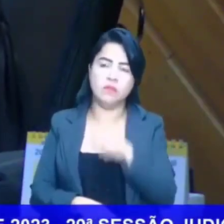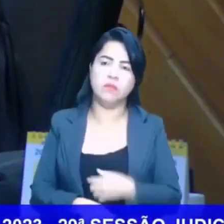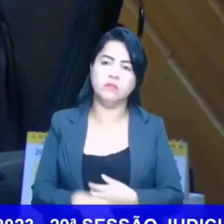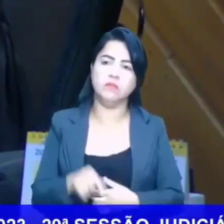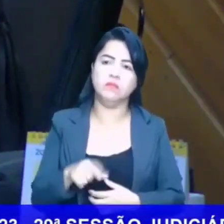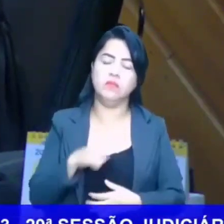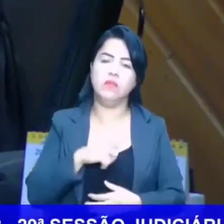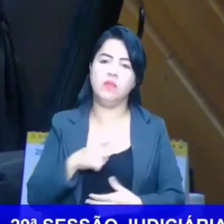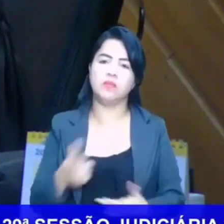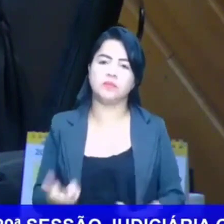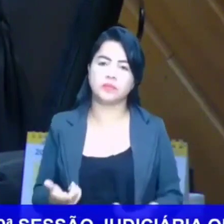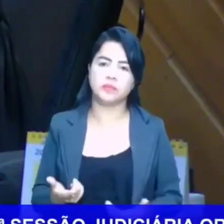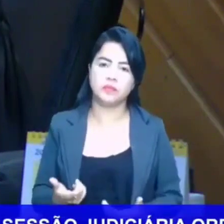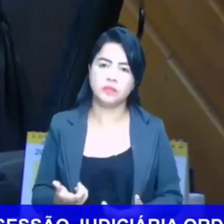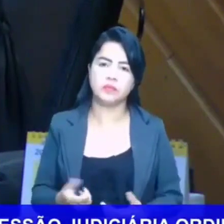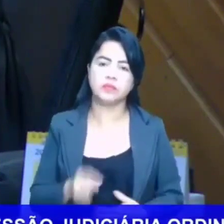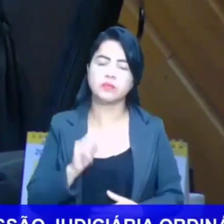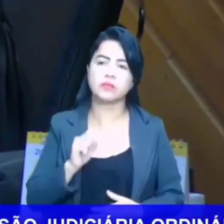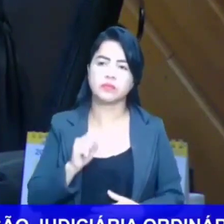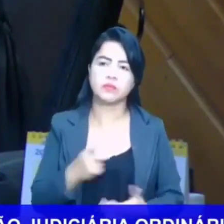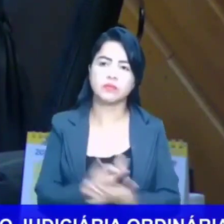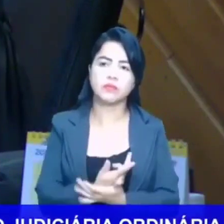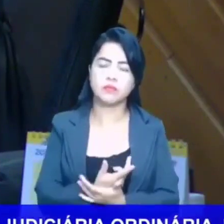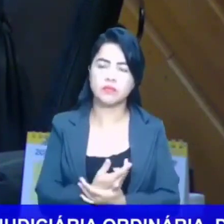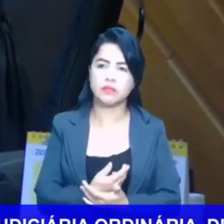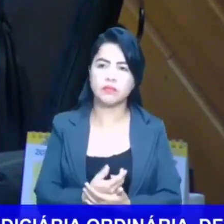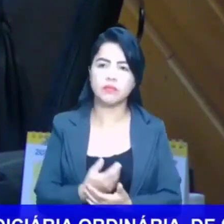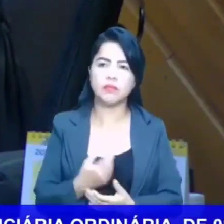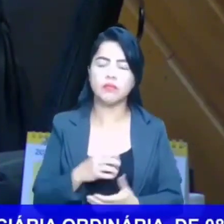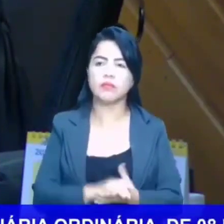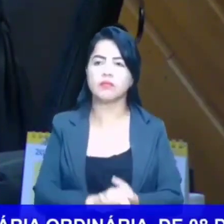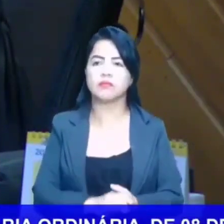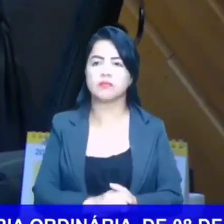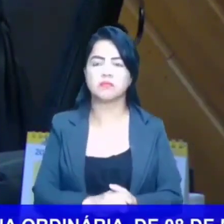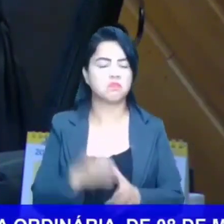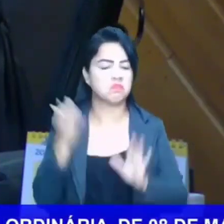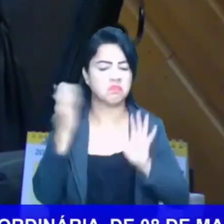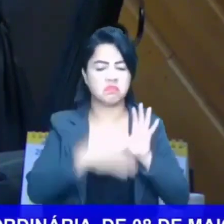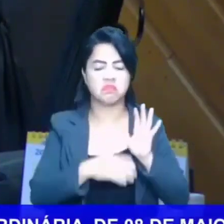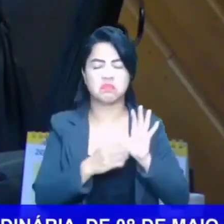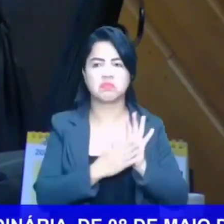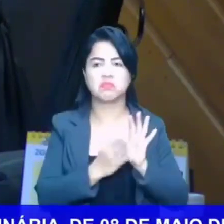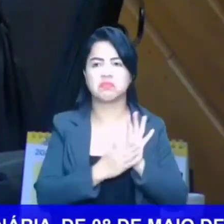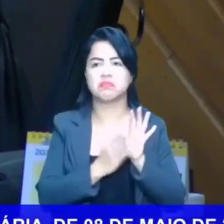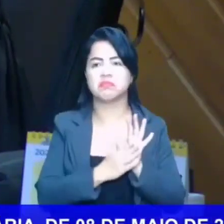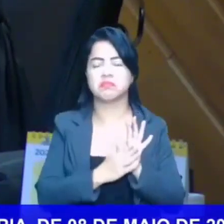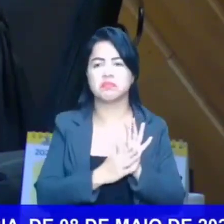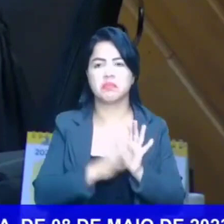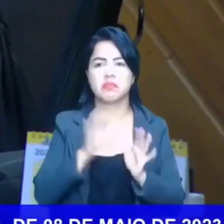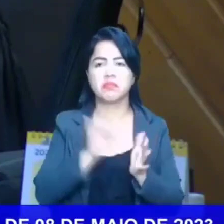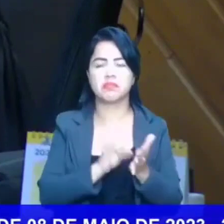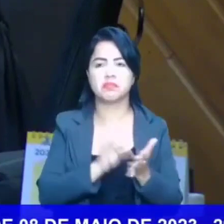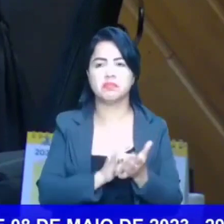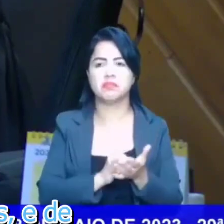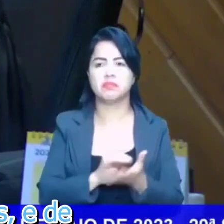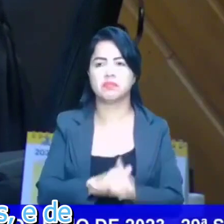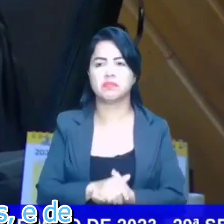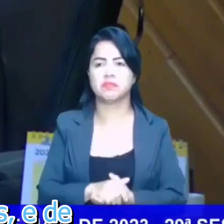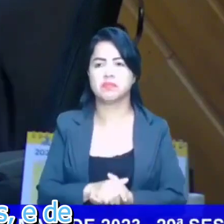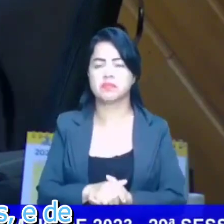aqui, a grande questão é que não veio uma prova muito robusta com